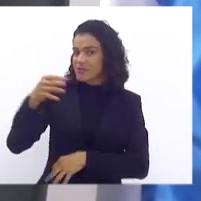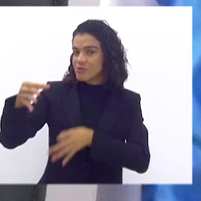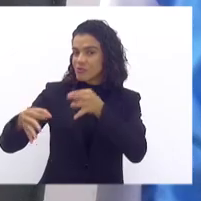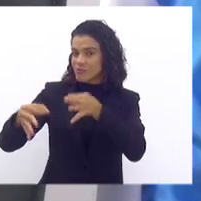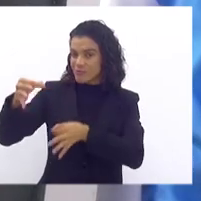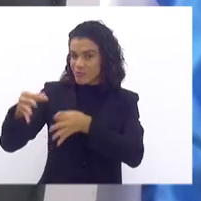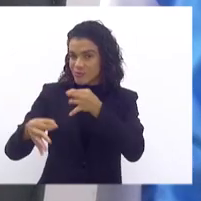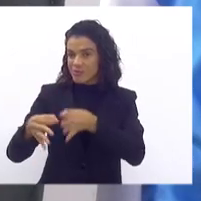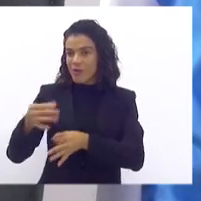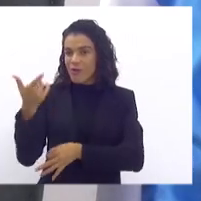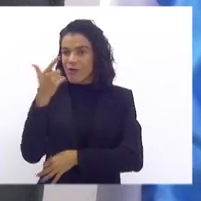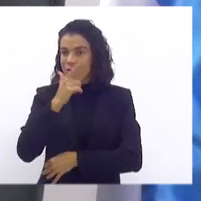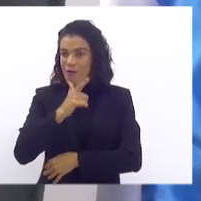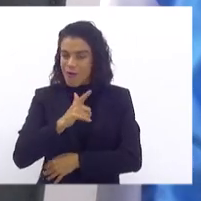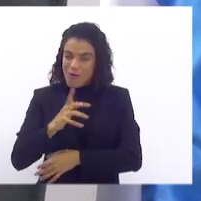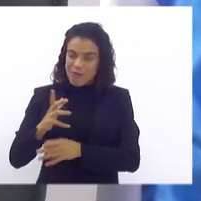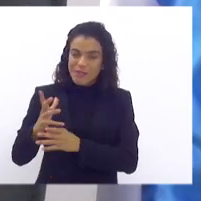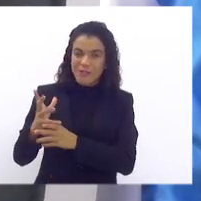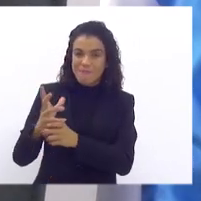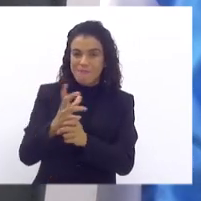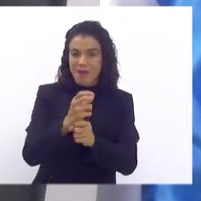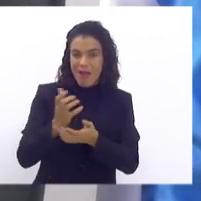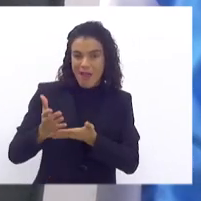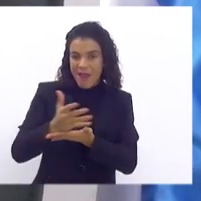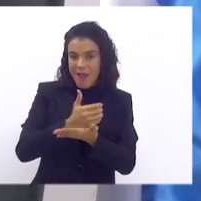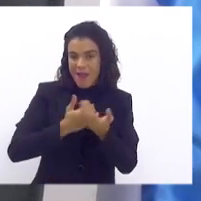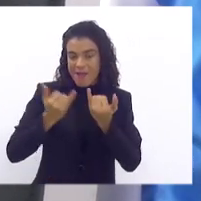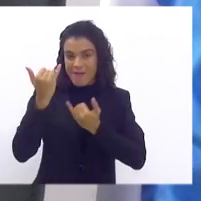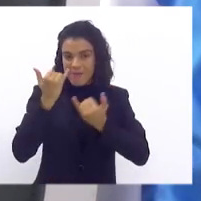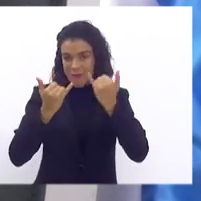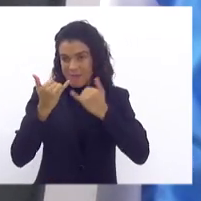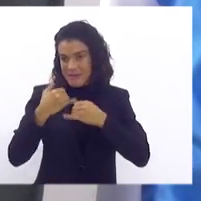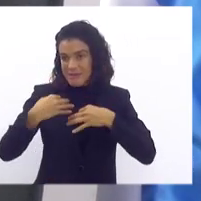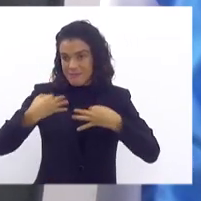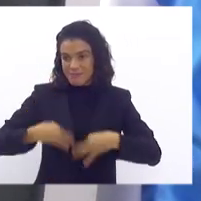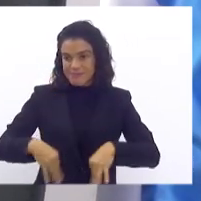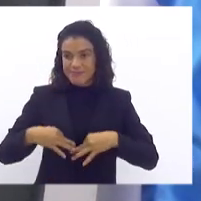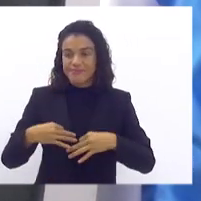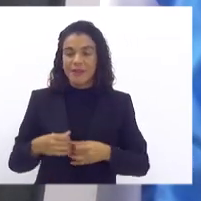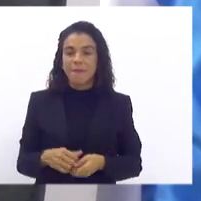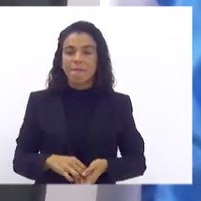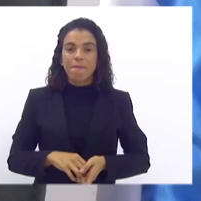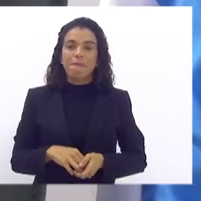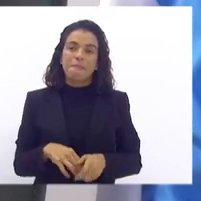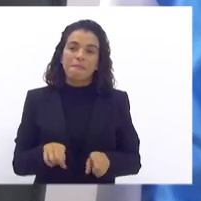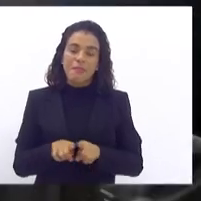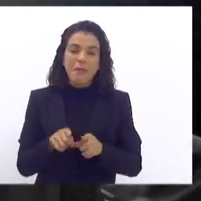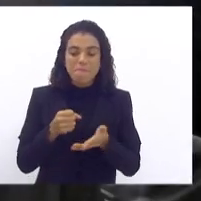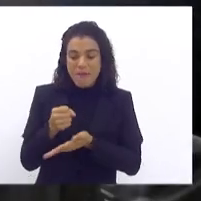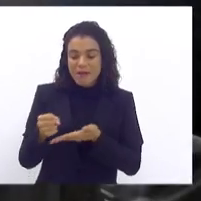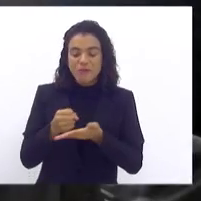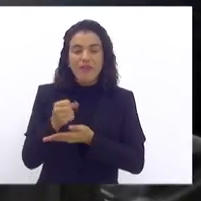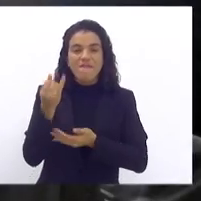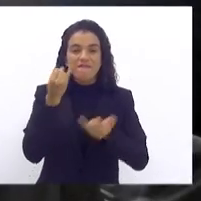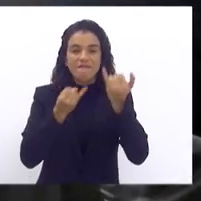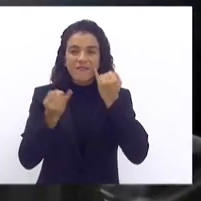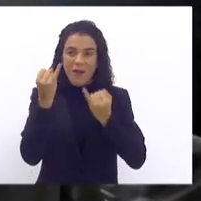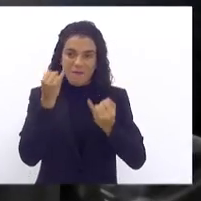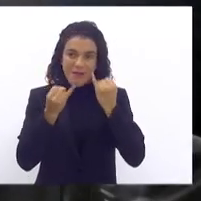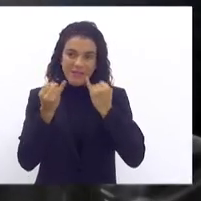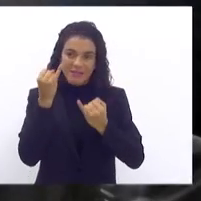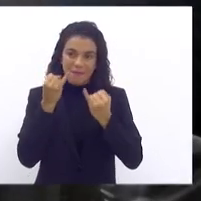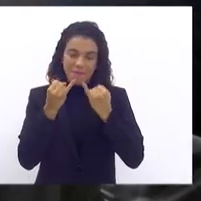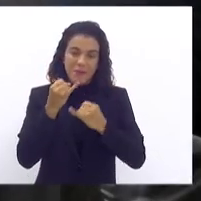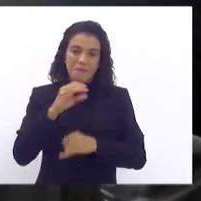também pautar essa estatística, porque essa estatística, de alguma maneira, tem como base os dados que inicialmente foram trazidos